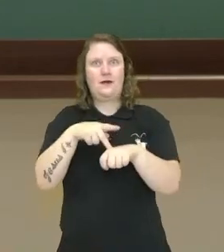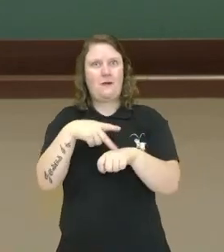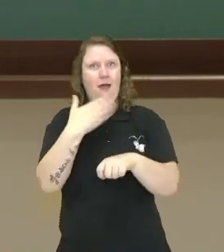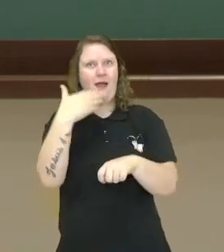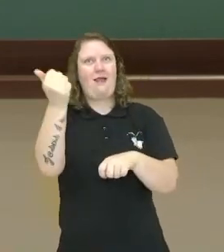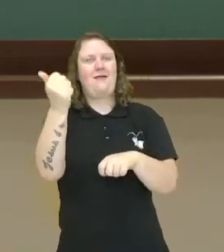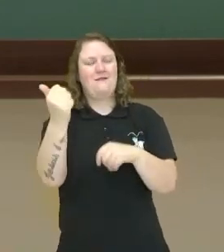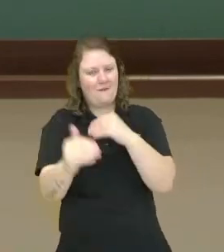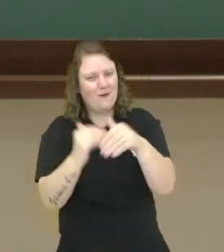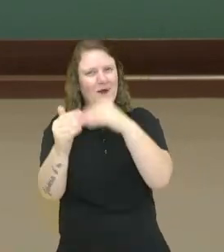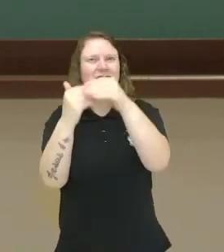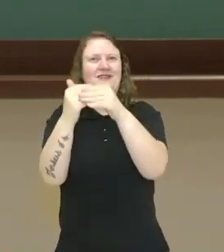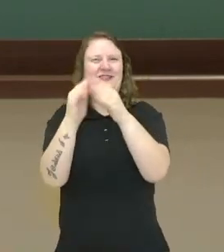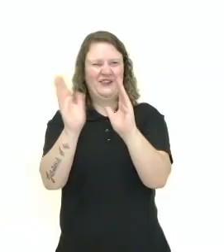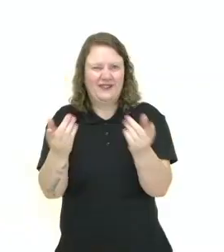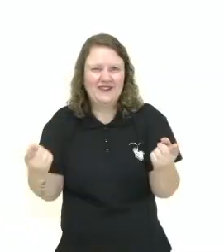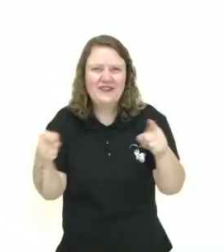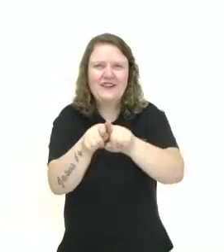a gente já volta para corrigir.